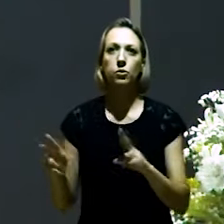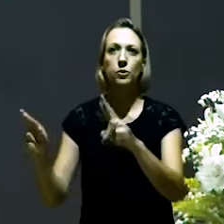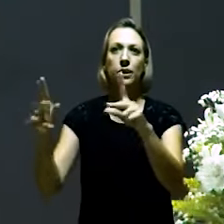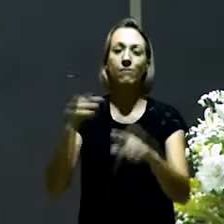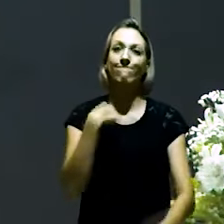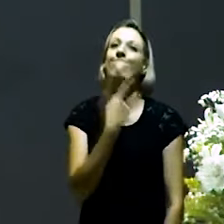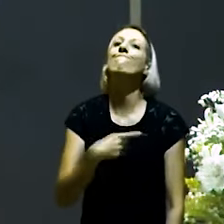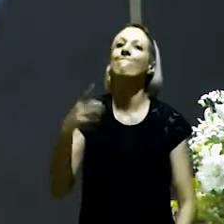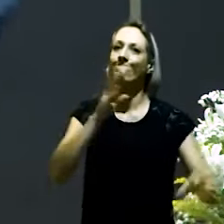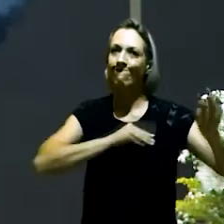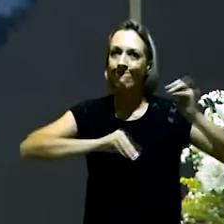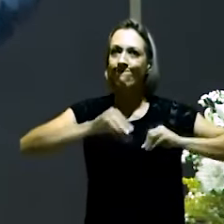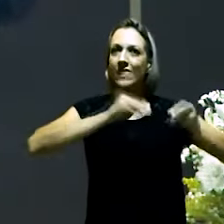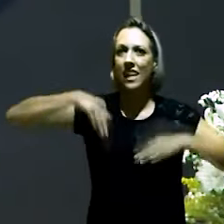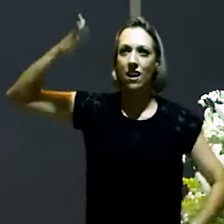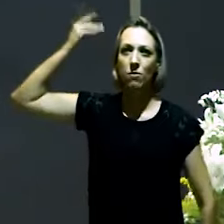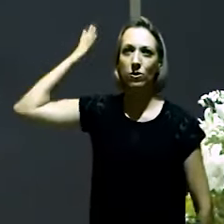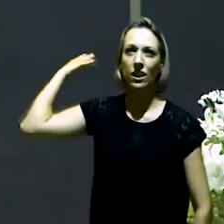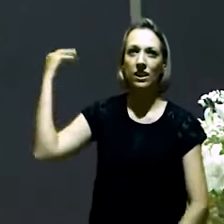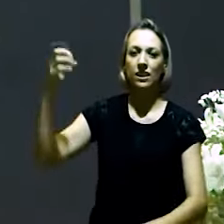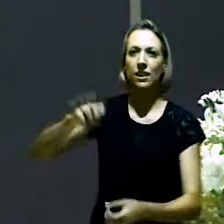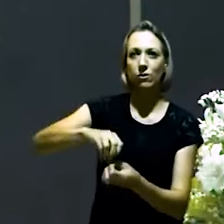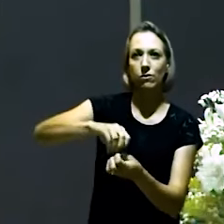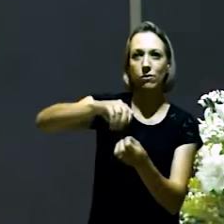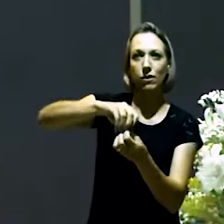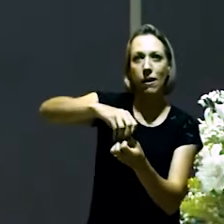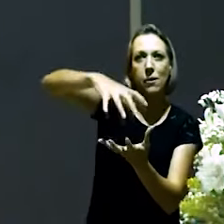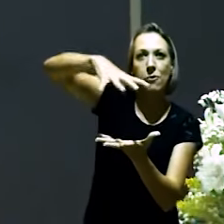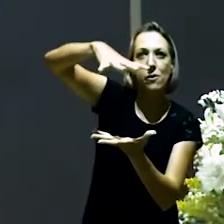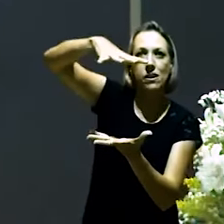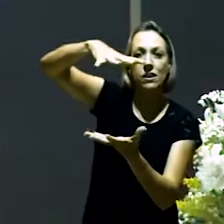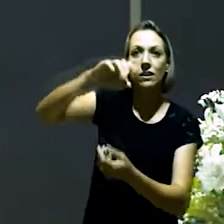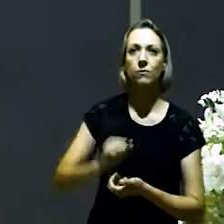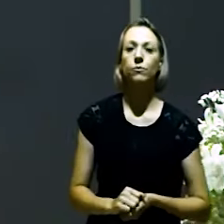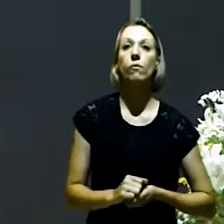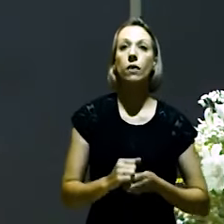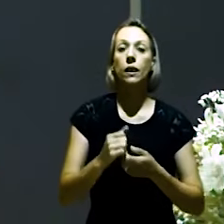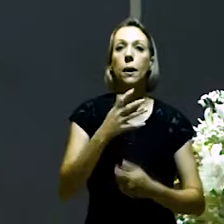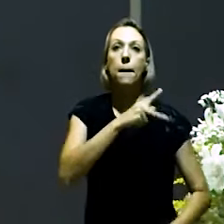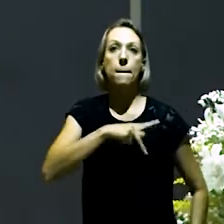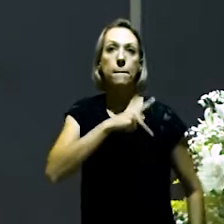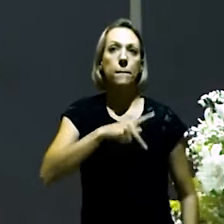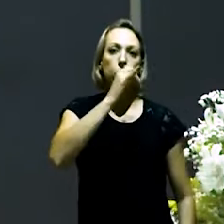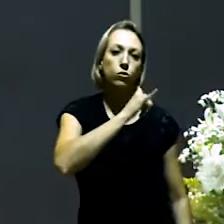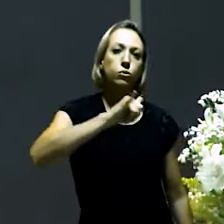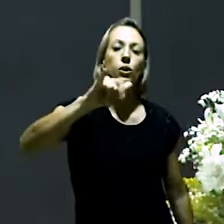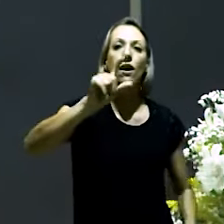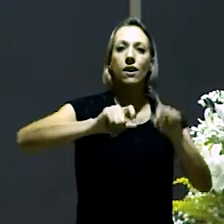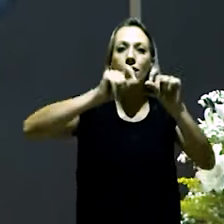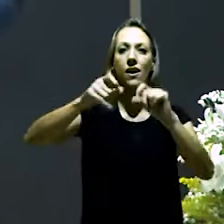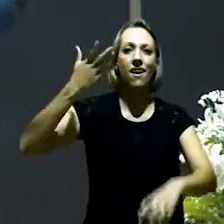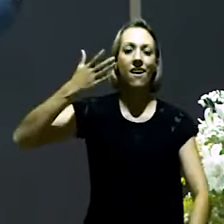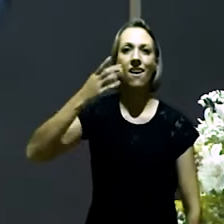pecamos contra este amor. E Paulo diz que nós estávamos mortos nos nossos delitos e na incircuncisão do